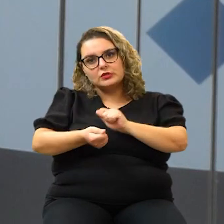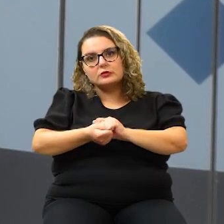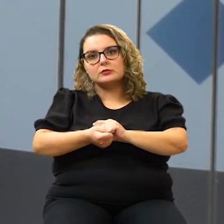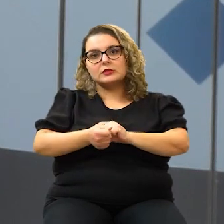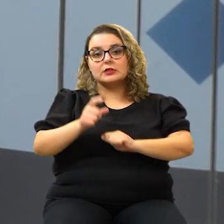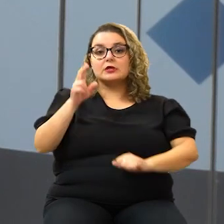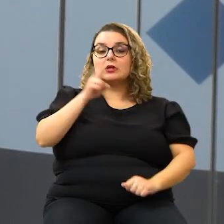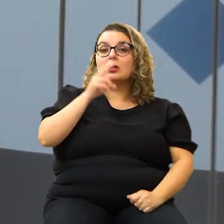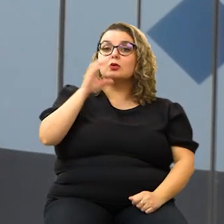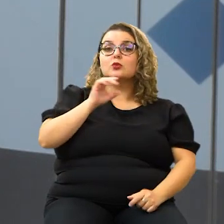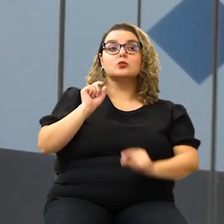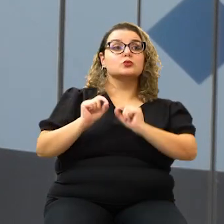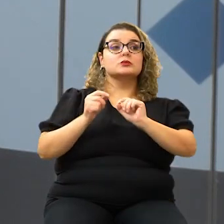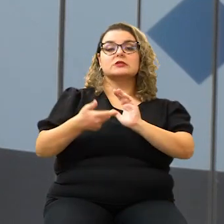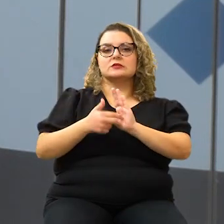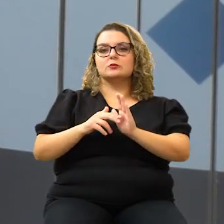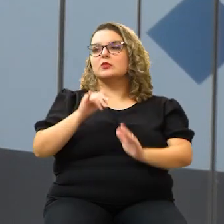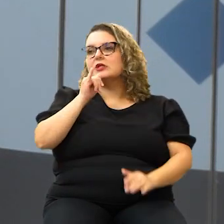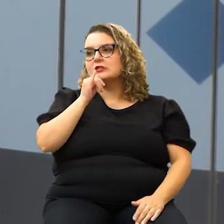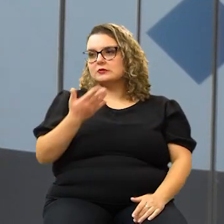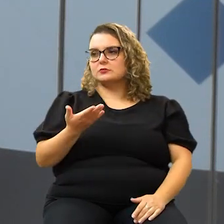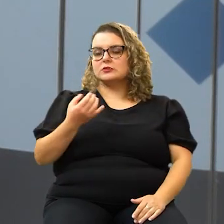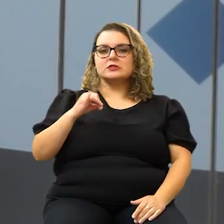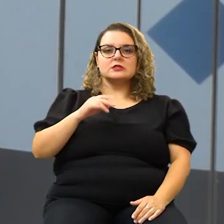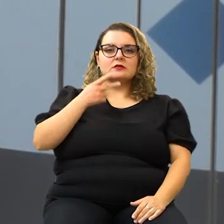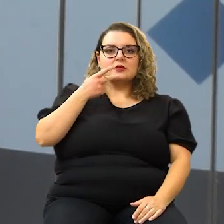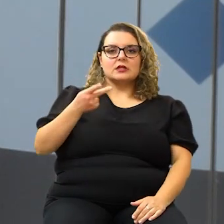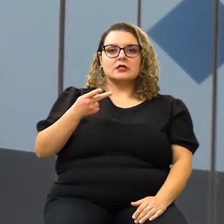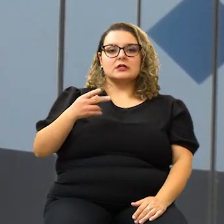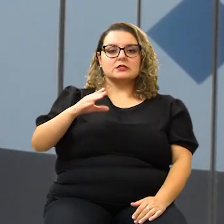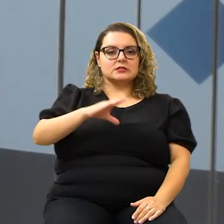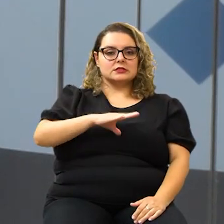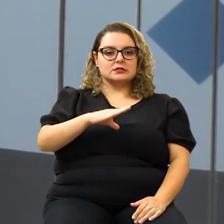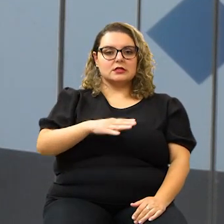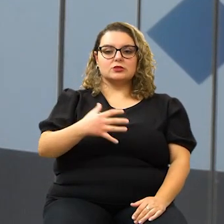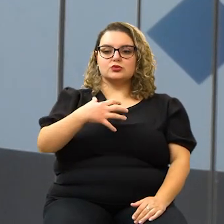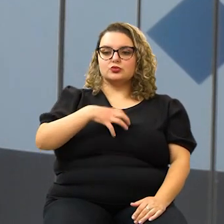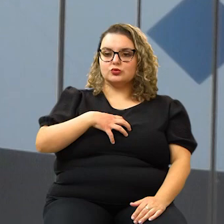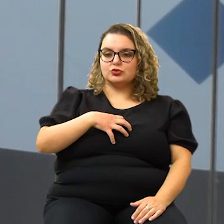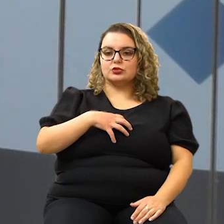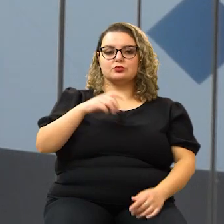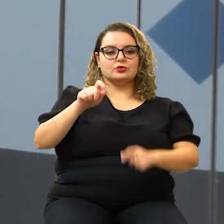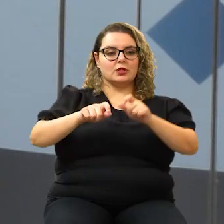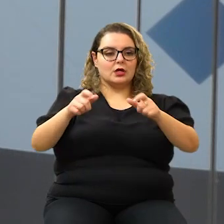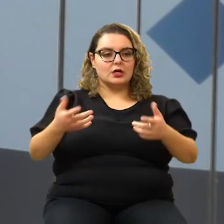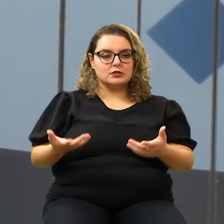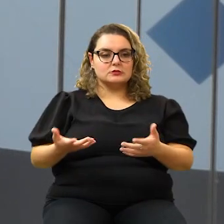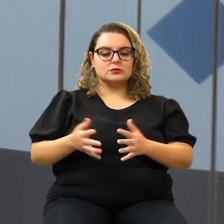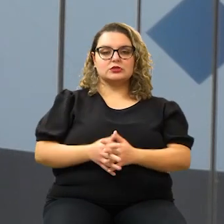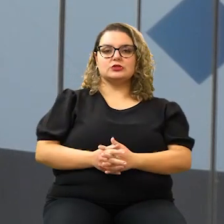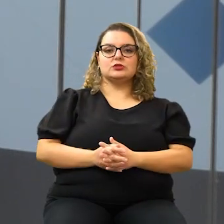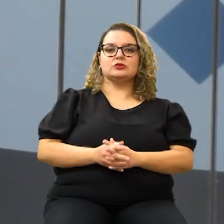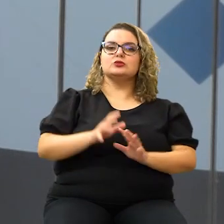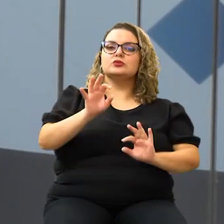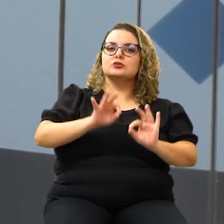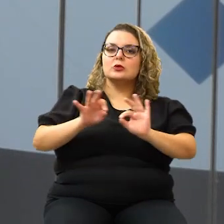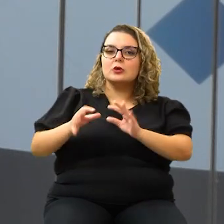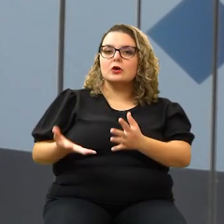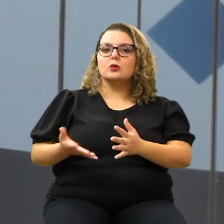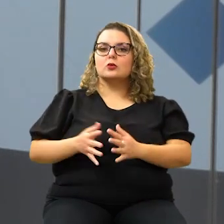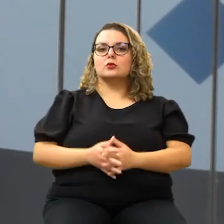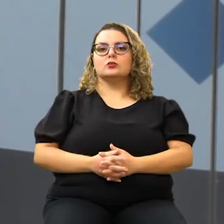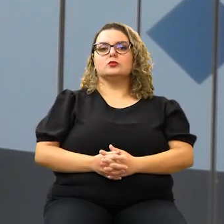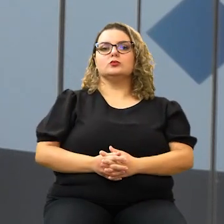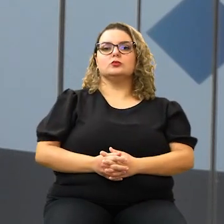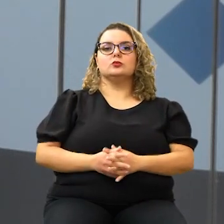urgente. O que significa isso? Por exemplo, se a gente for falar nas cidades, a forma com que as pessoas se organizaram, aonde